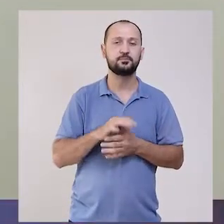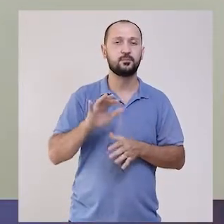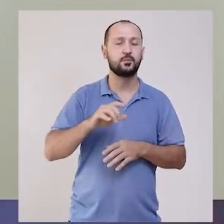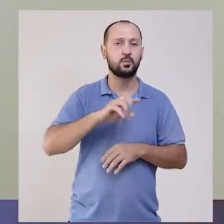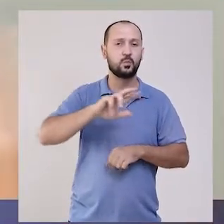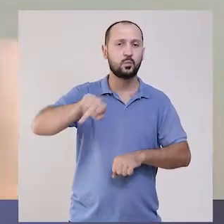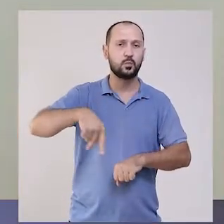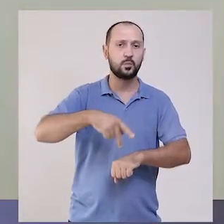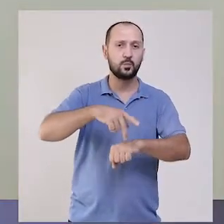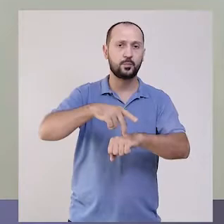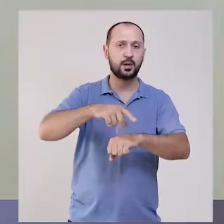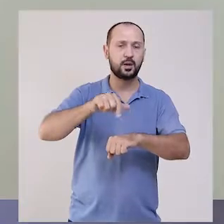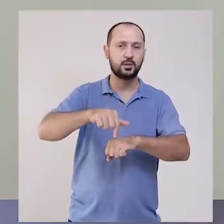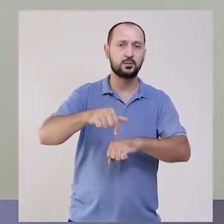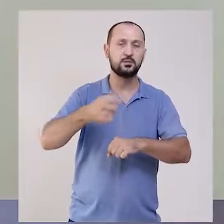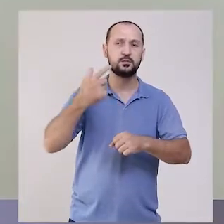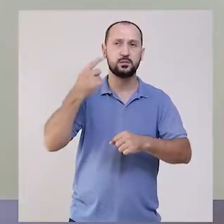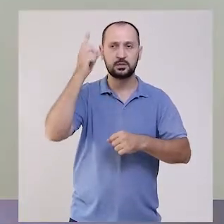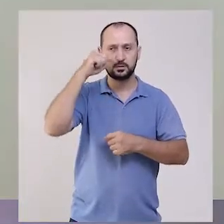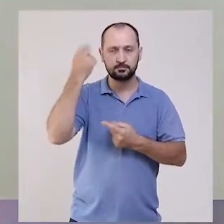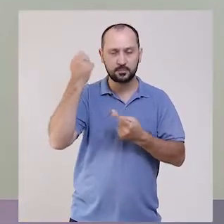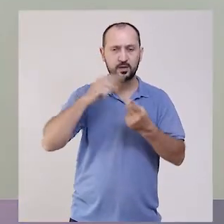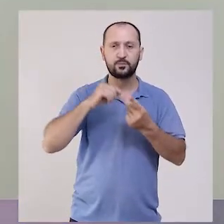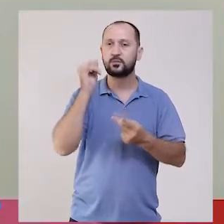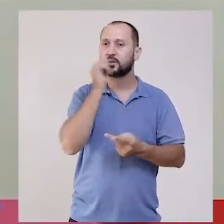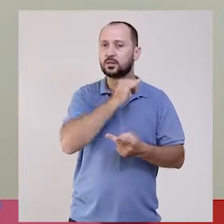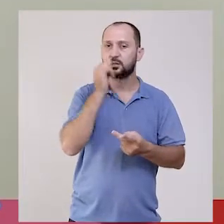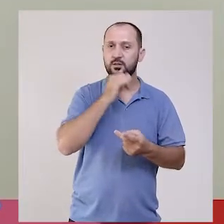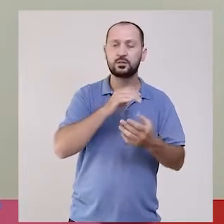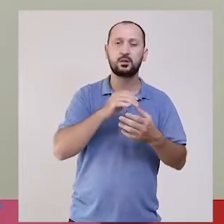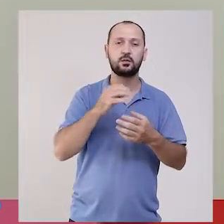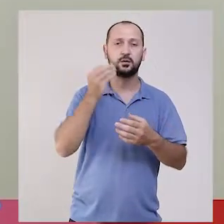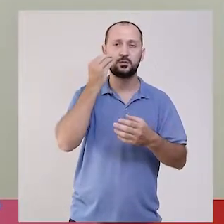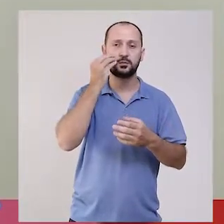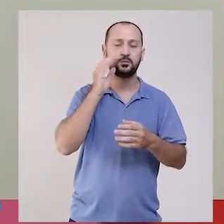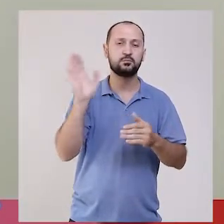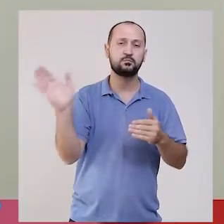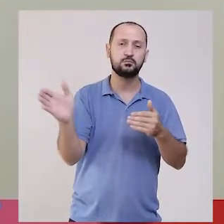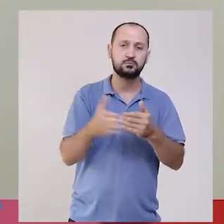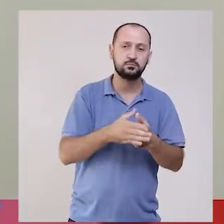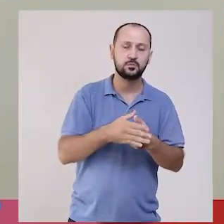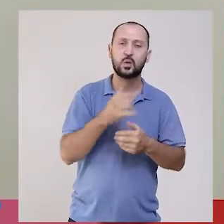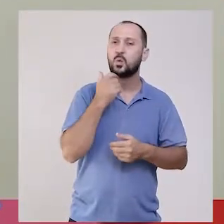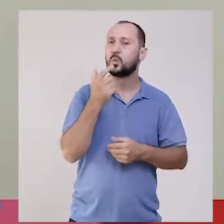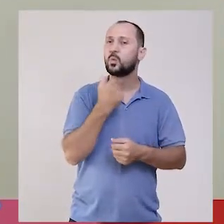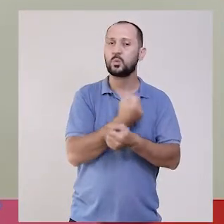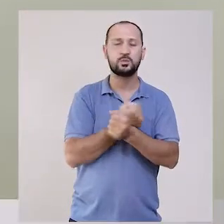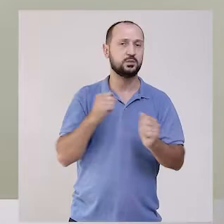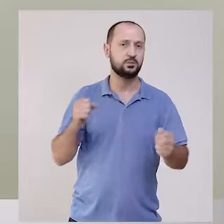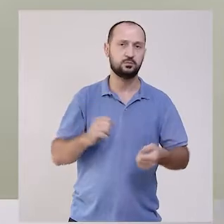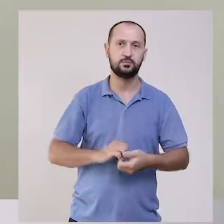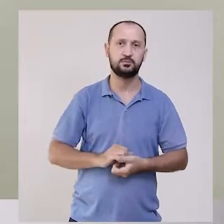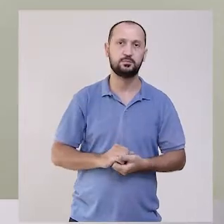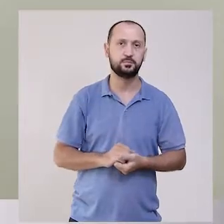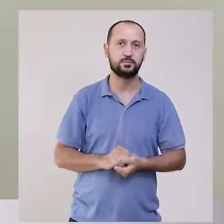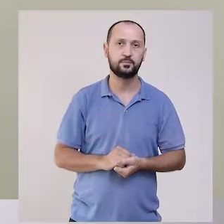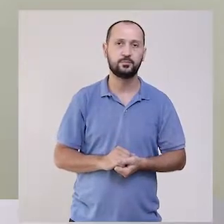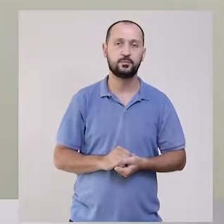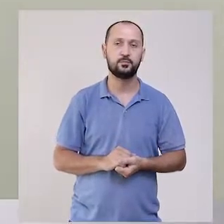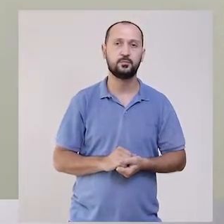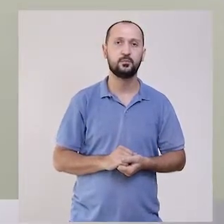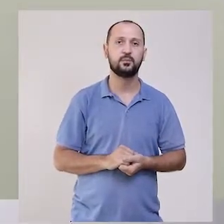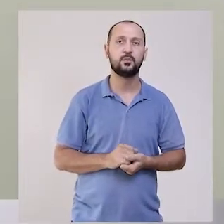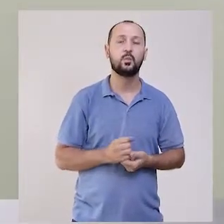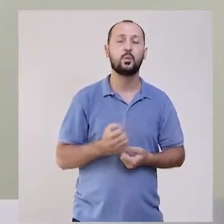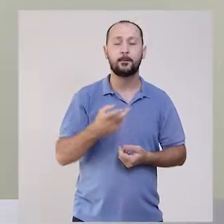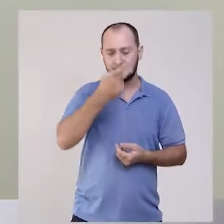era países como a Espanha, a Itália, tiveram que decretar lockdown porque ele já não absorvia mais